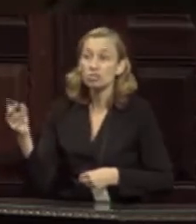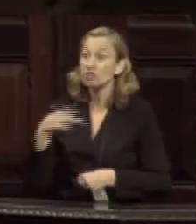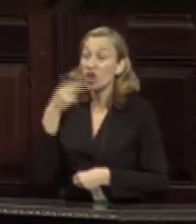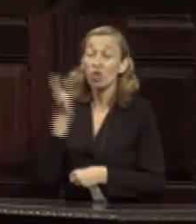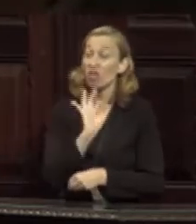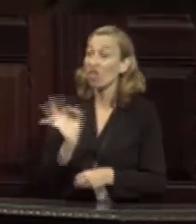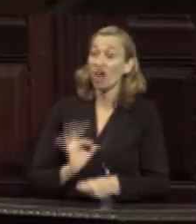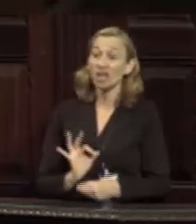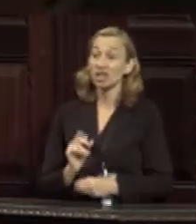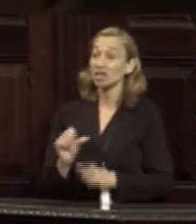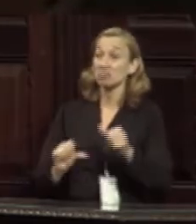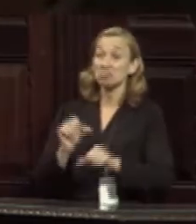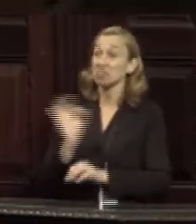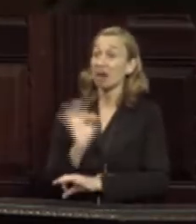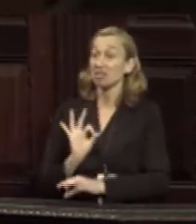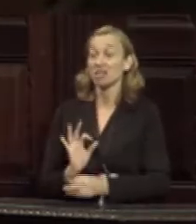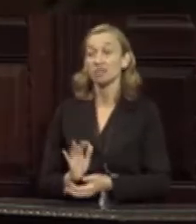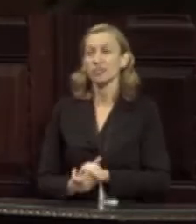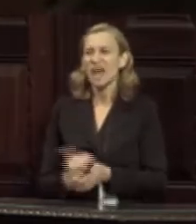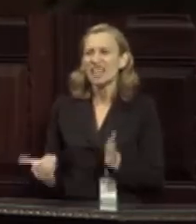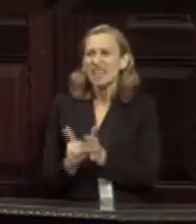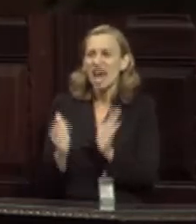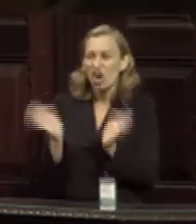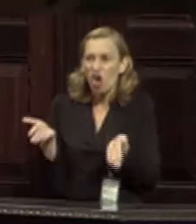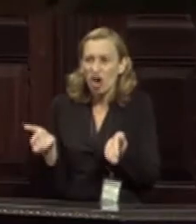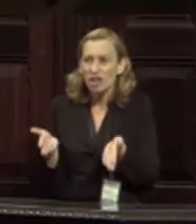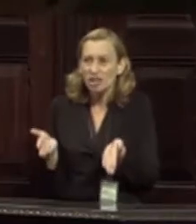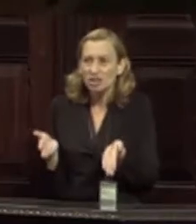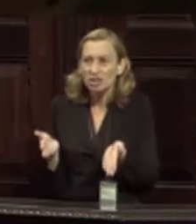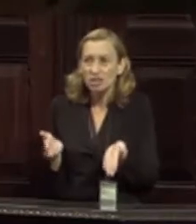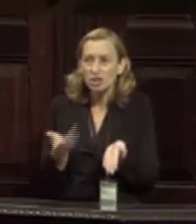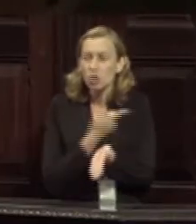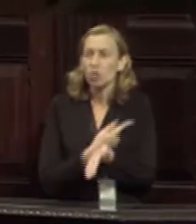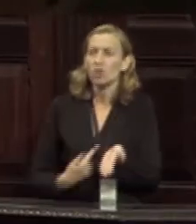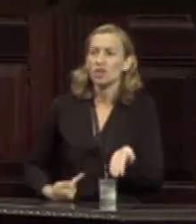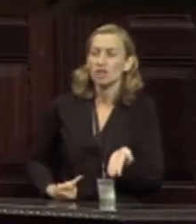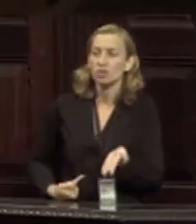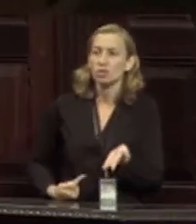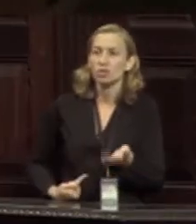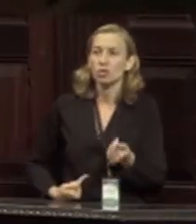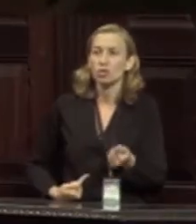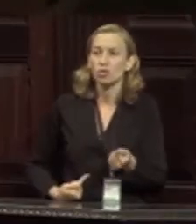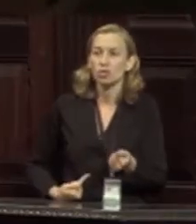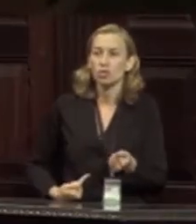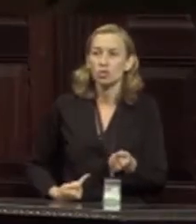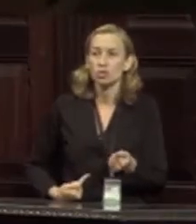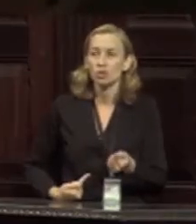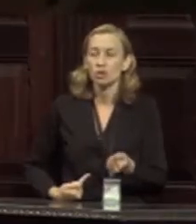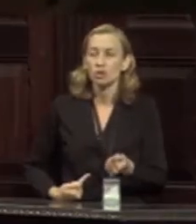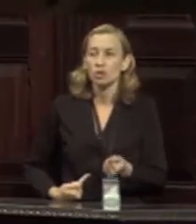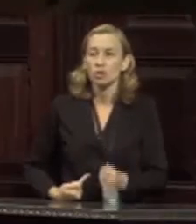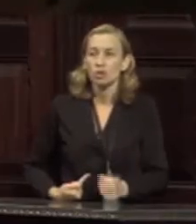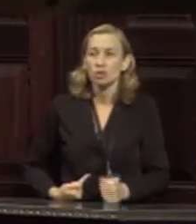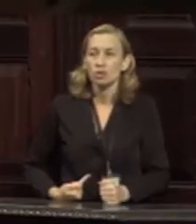de posição. Até agora, o governador em exercício,